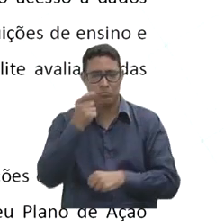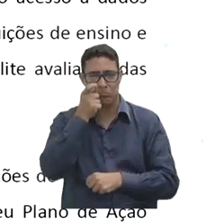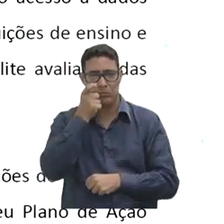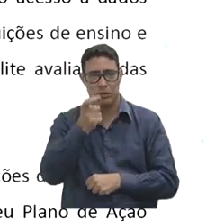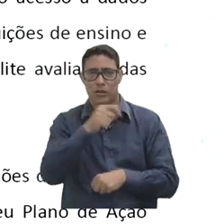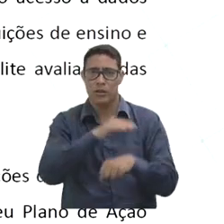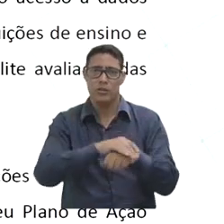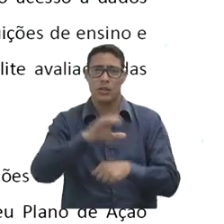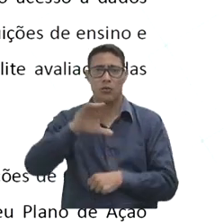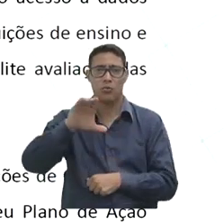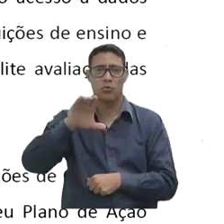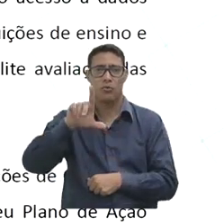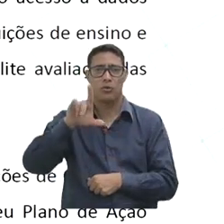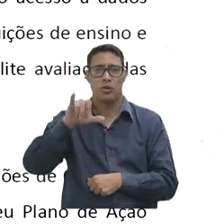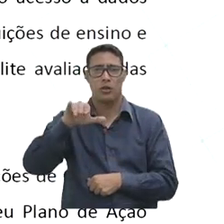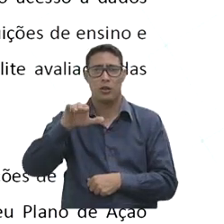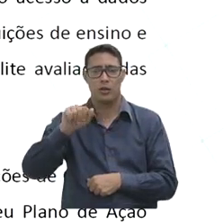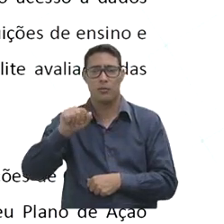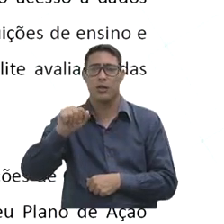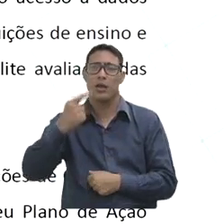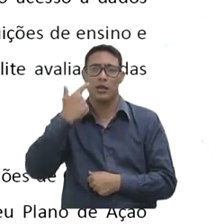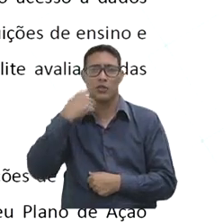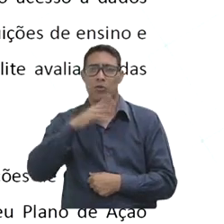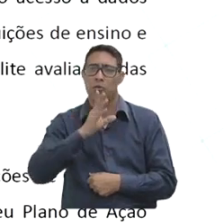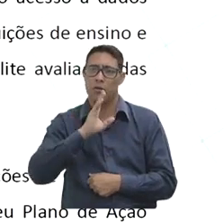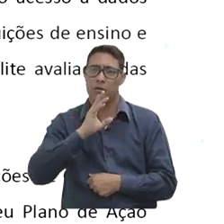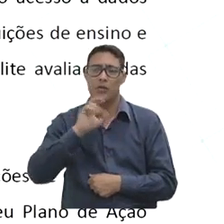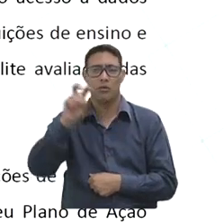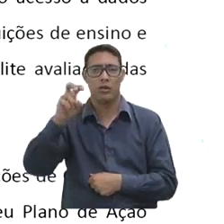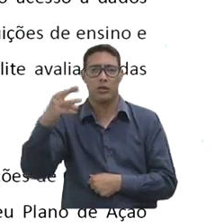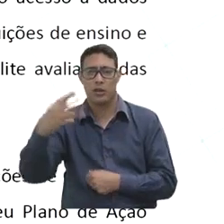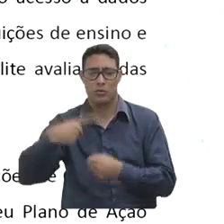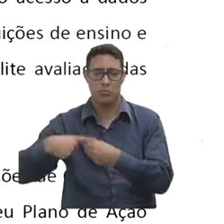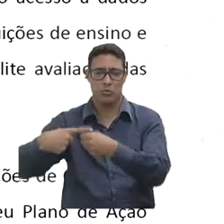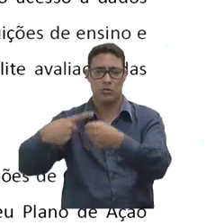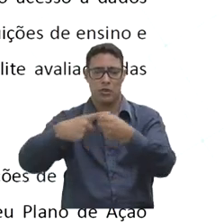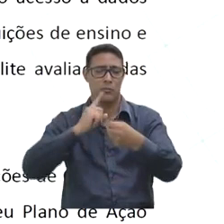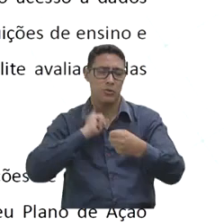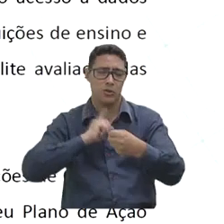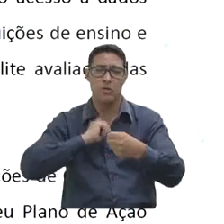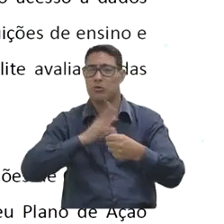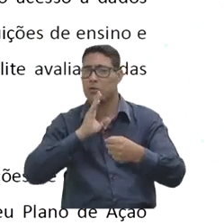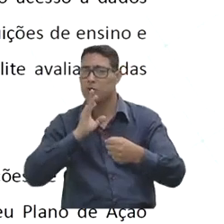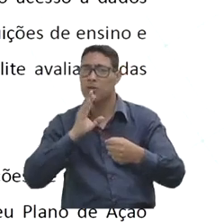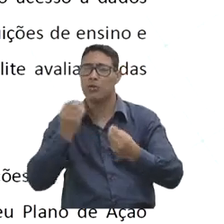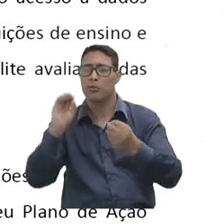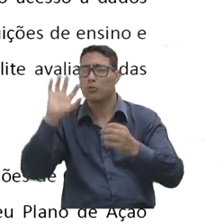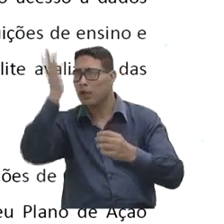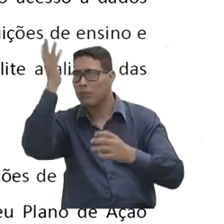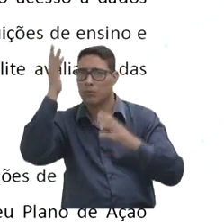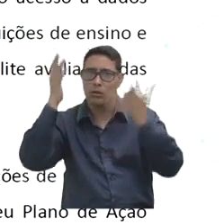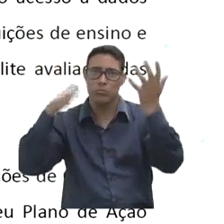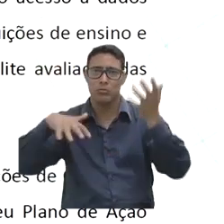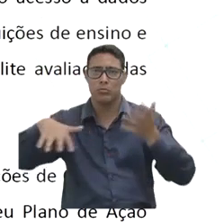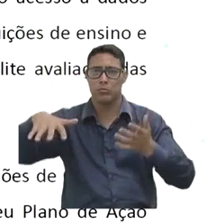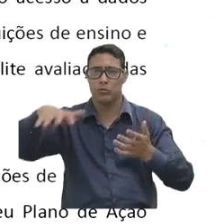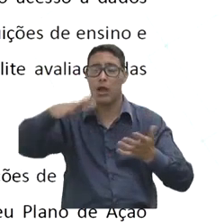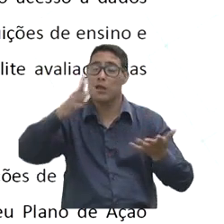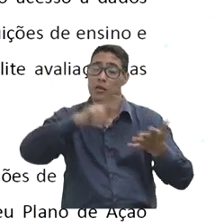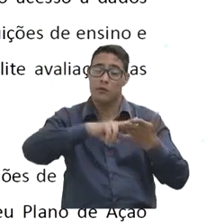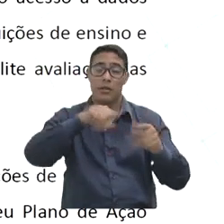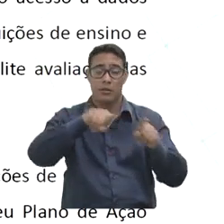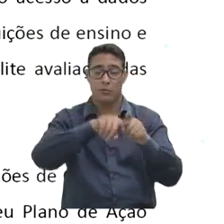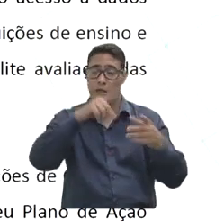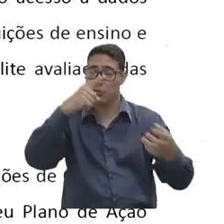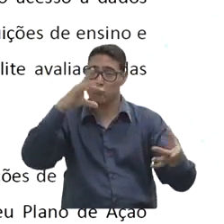qual que é o índice de vulnerabilidade dos 853 municípios do Estado de Minas Gerais estamos fechando uma parceria agora com o governo francês que